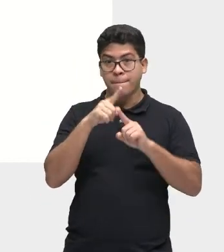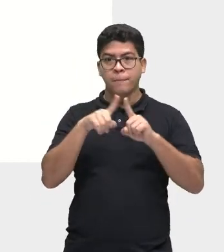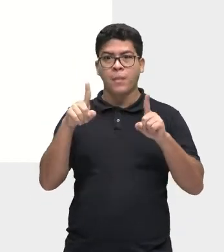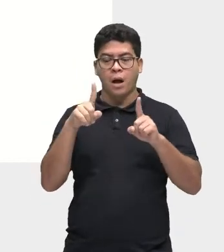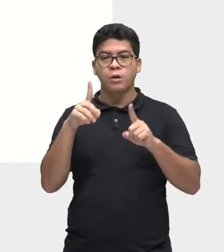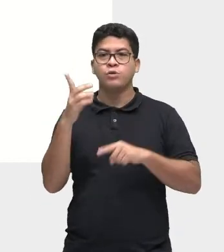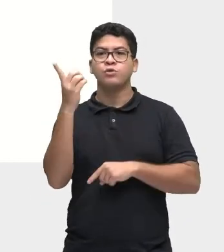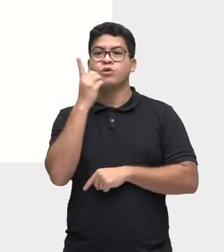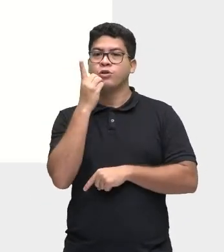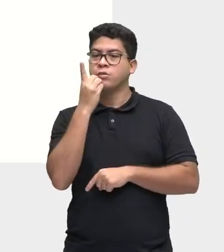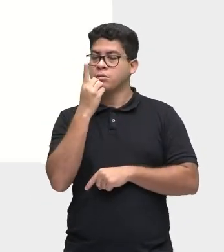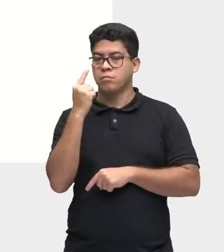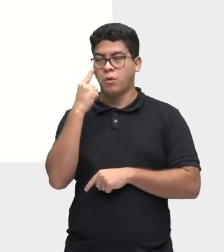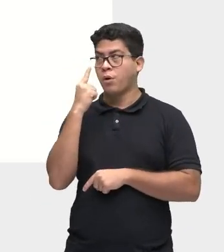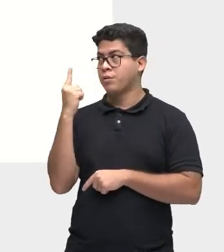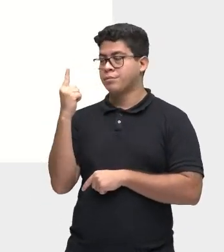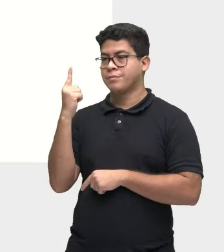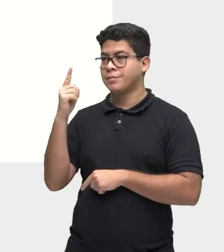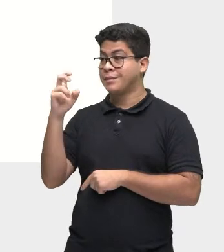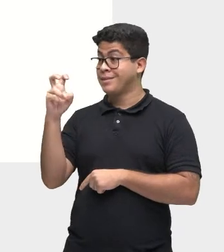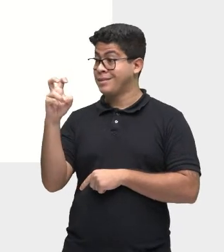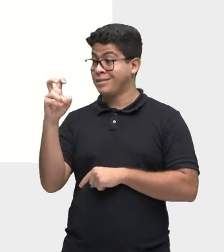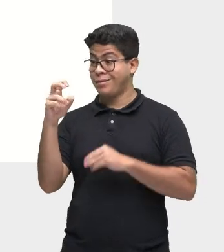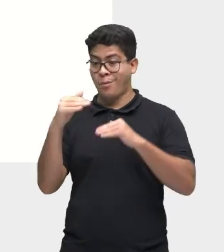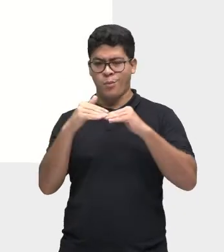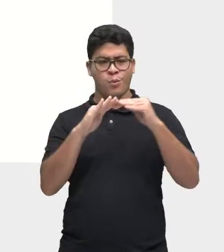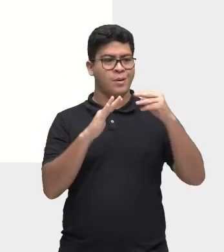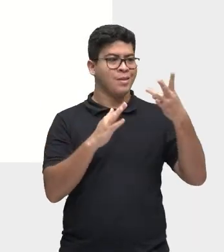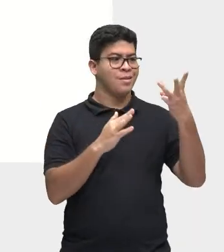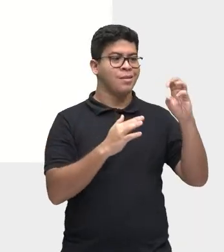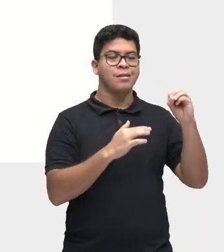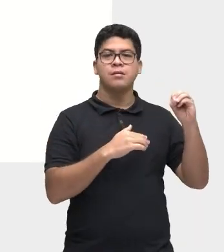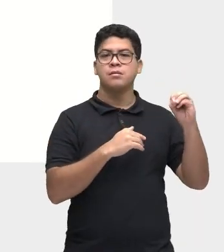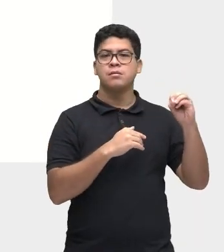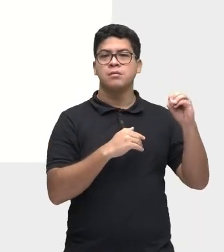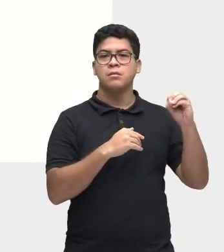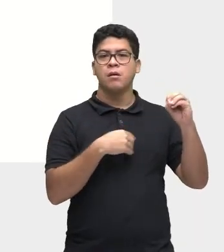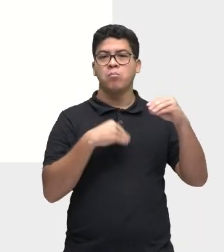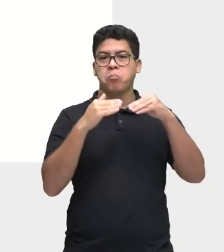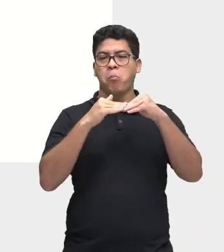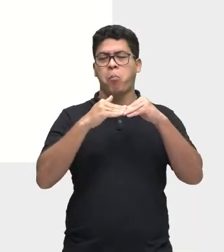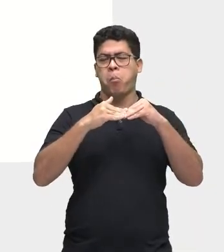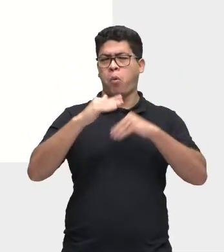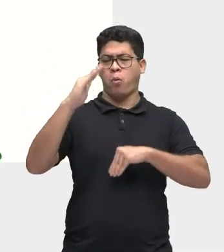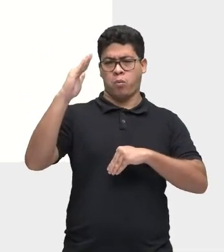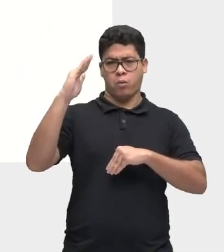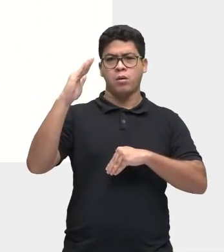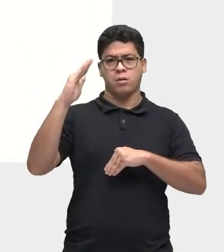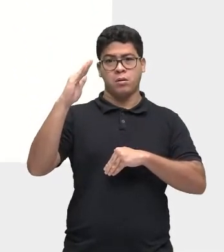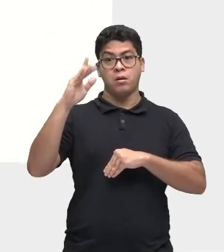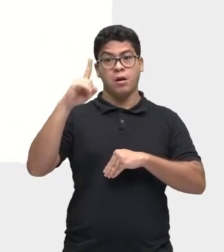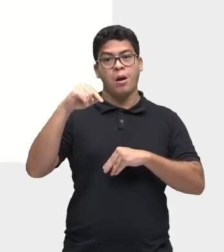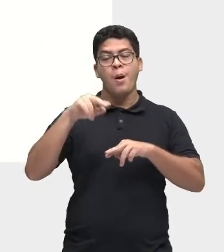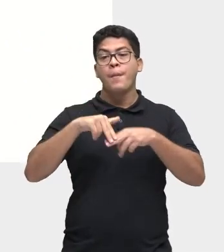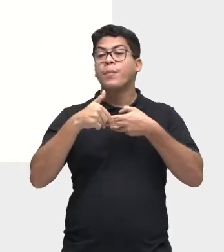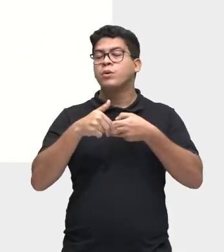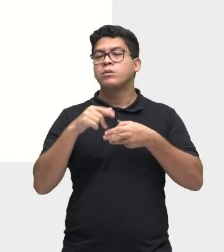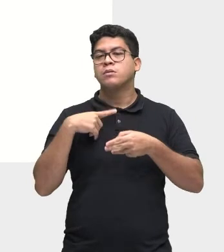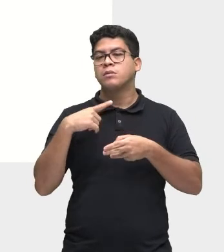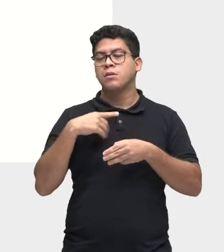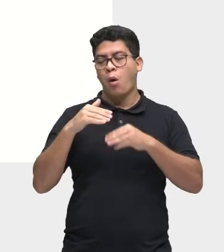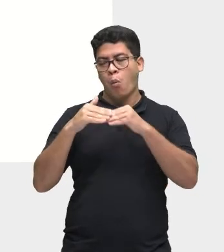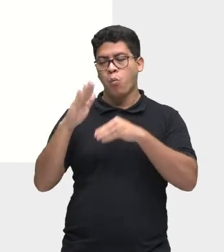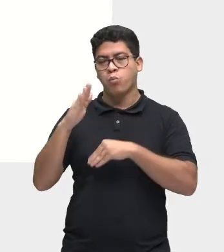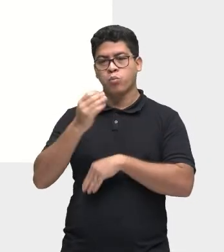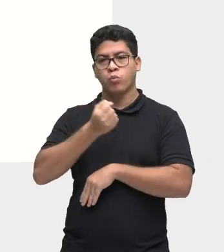aumentou bastante, ó. Foi de 5 para 30 dias. Então, por isso que veio dar um valor bem